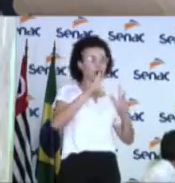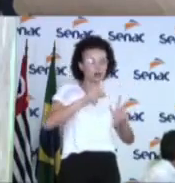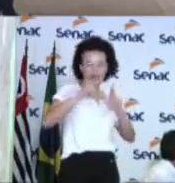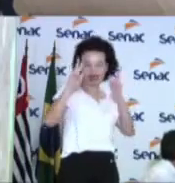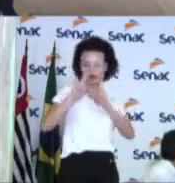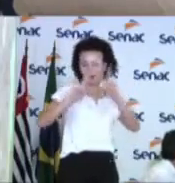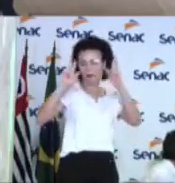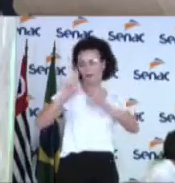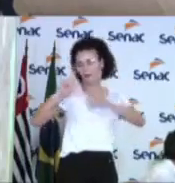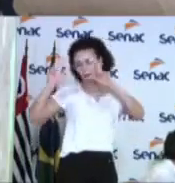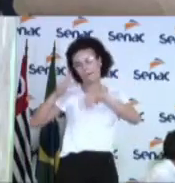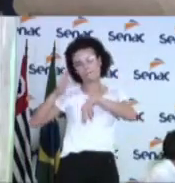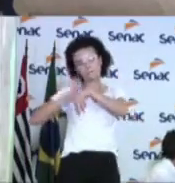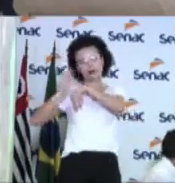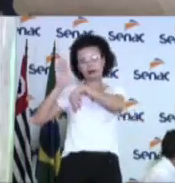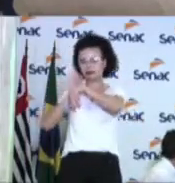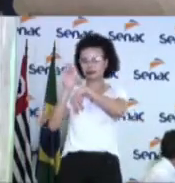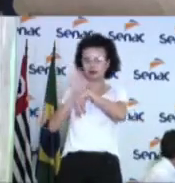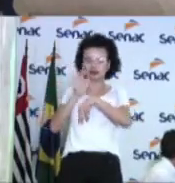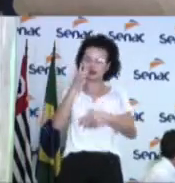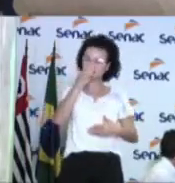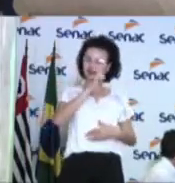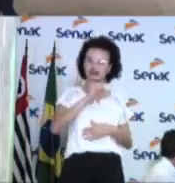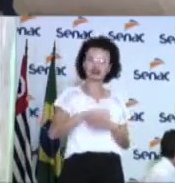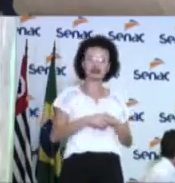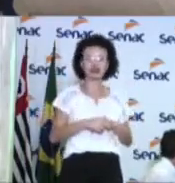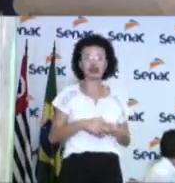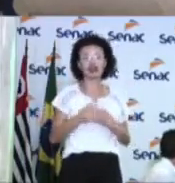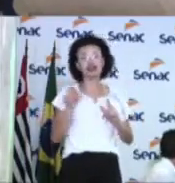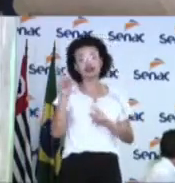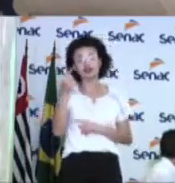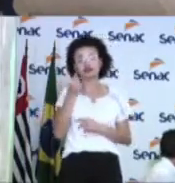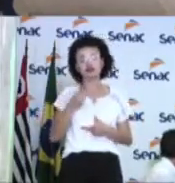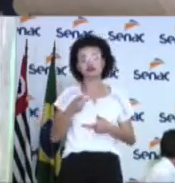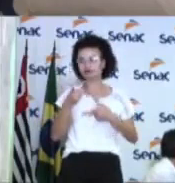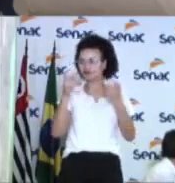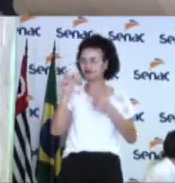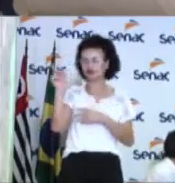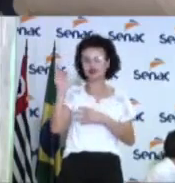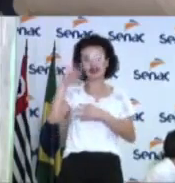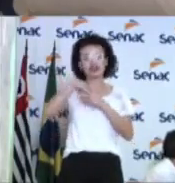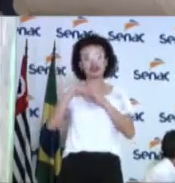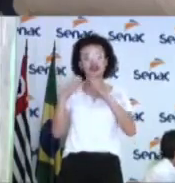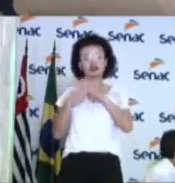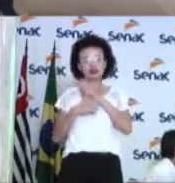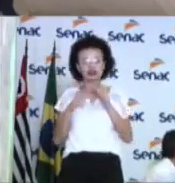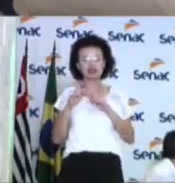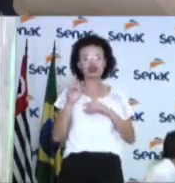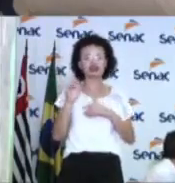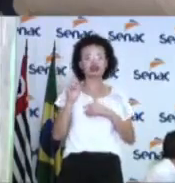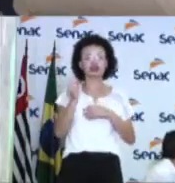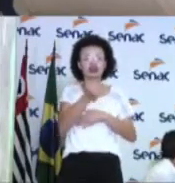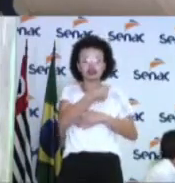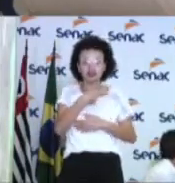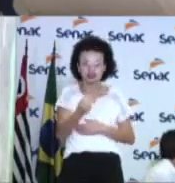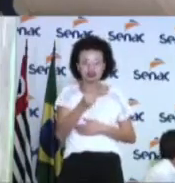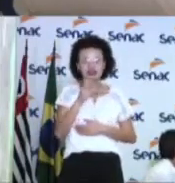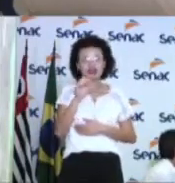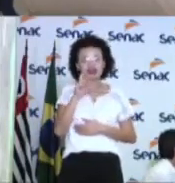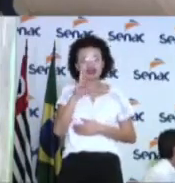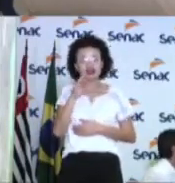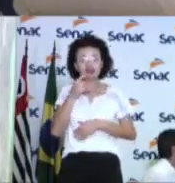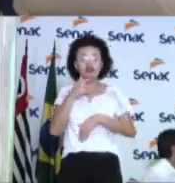né, que ele consiga mexer. Até isso, em Antártica, a gente vê super isso também lá dentro. Assim, ele toma muito tempo,